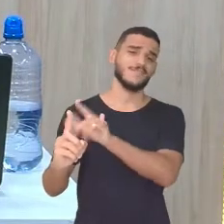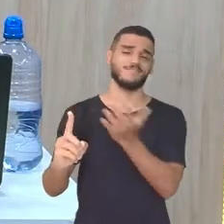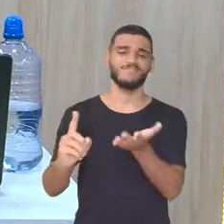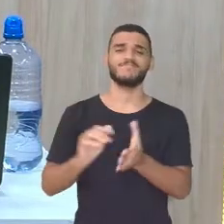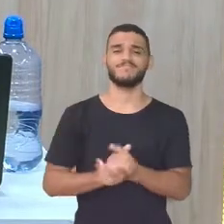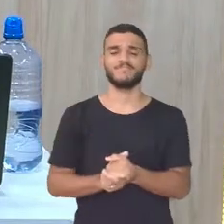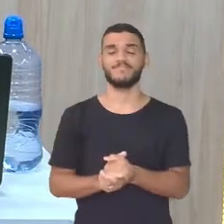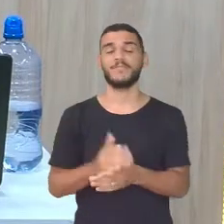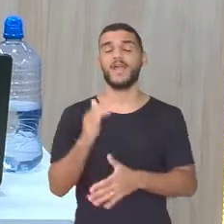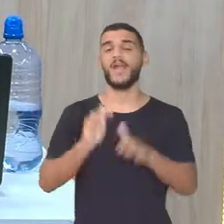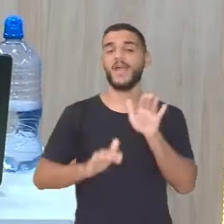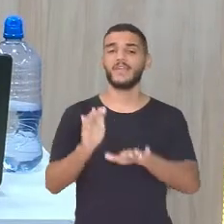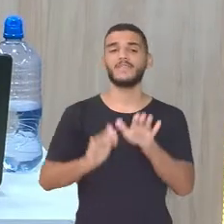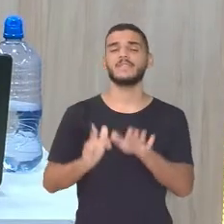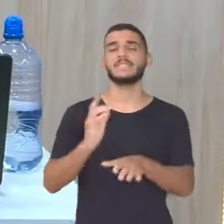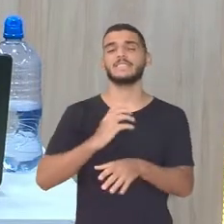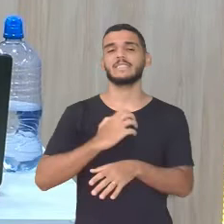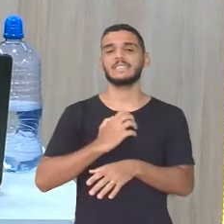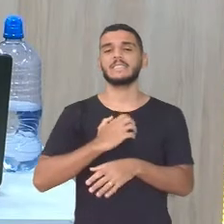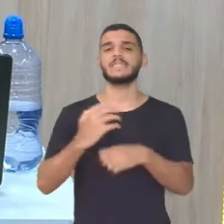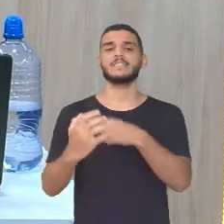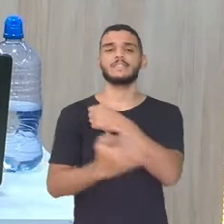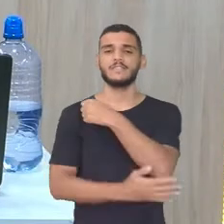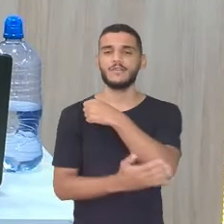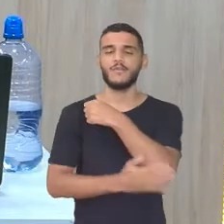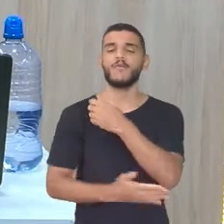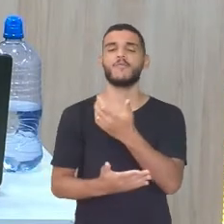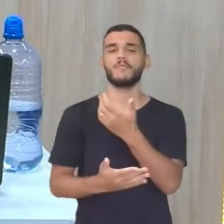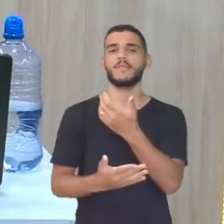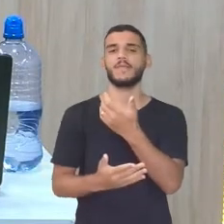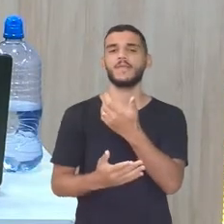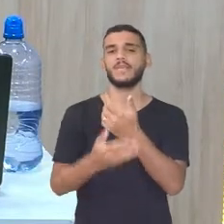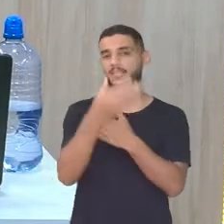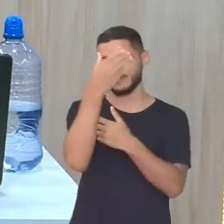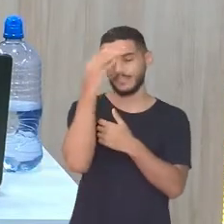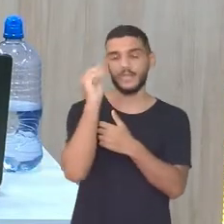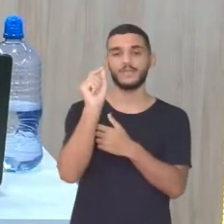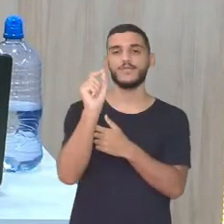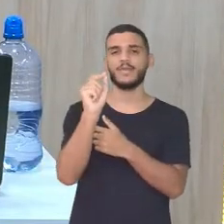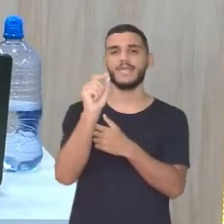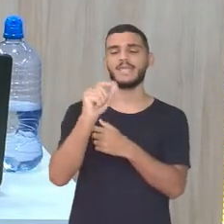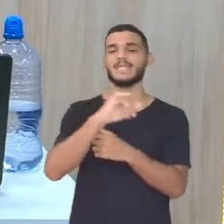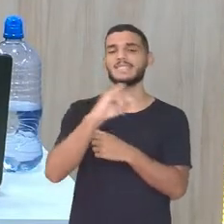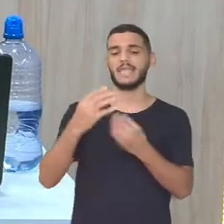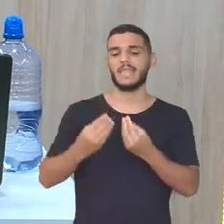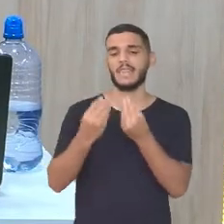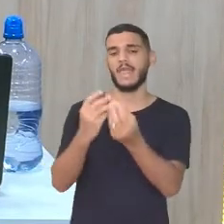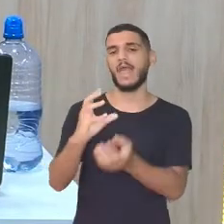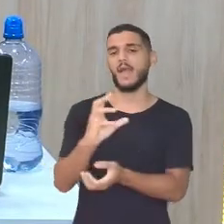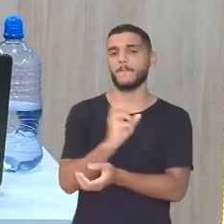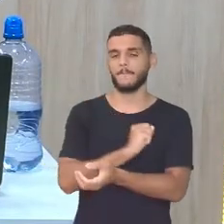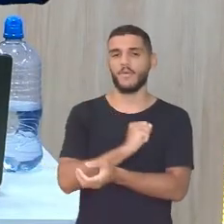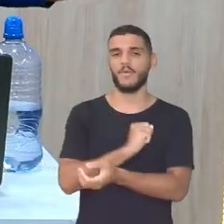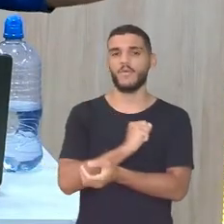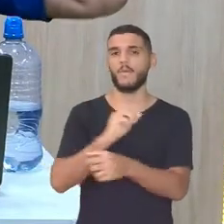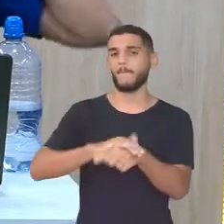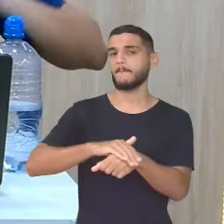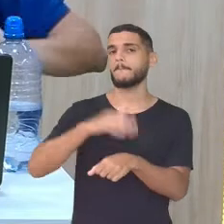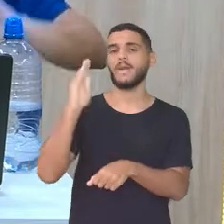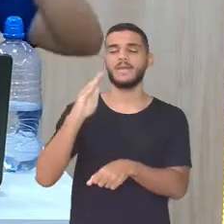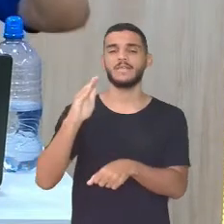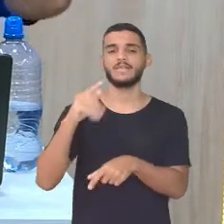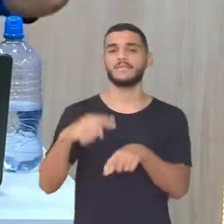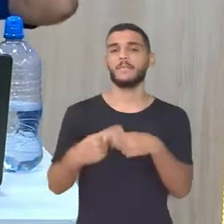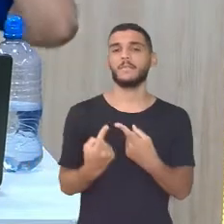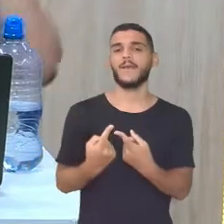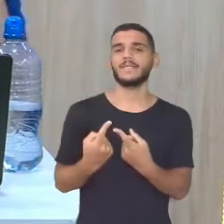gente esquece de que quanto mais amor, melhor, né? A gente só sente que tá perdendo. Você tá perdendo